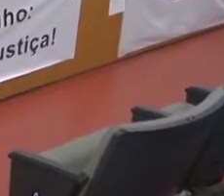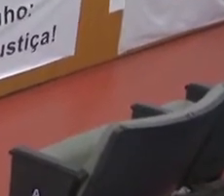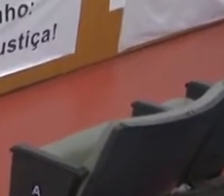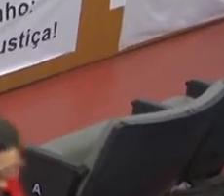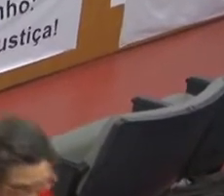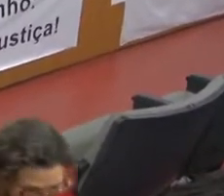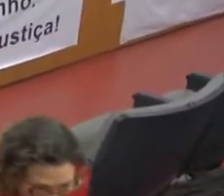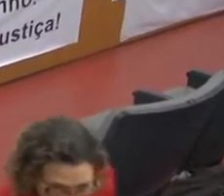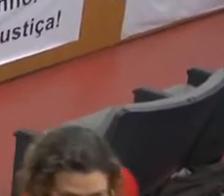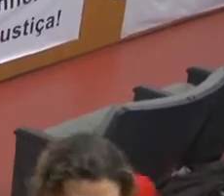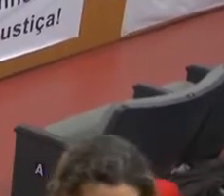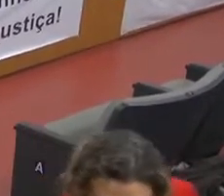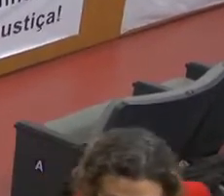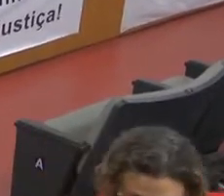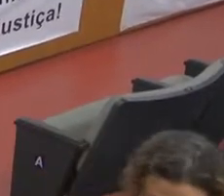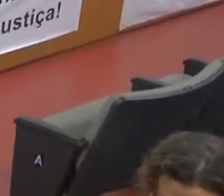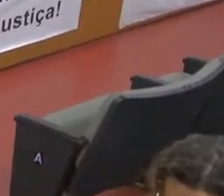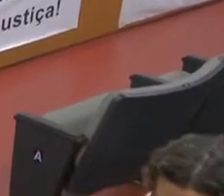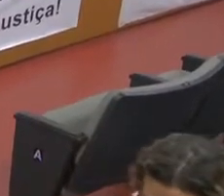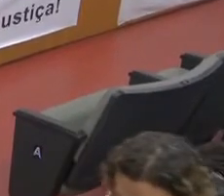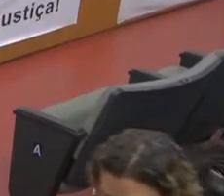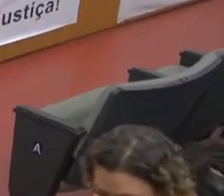telefone é